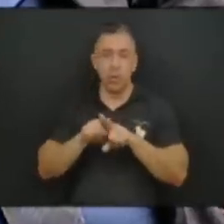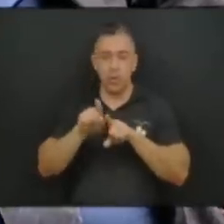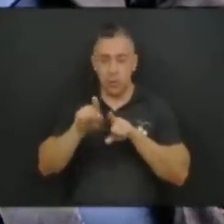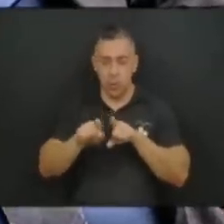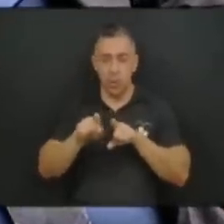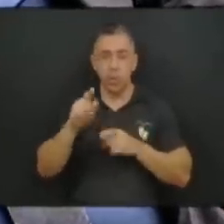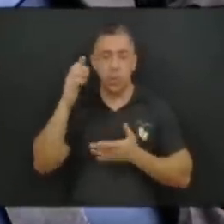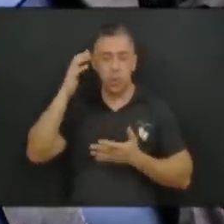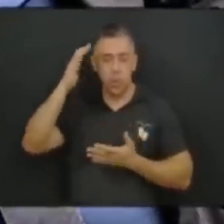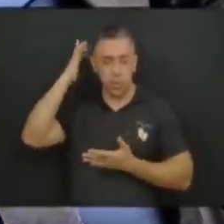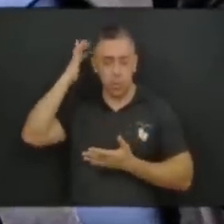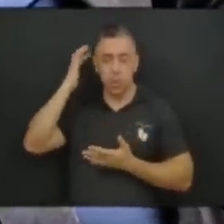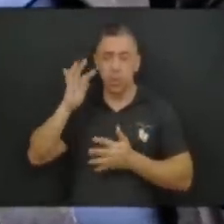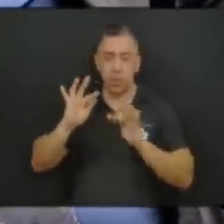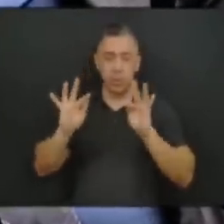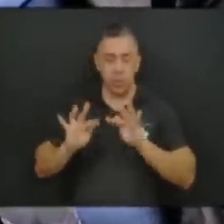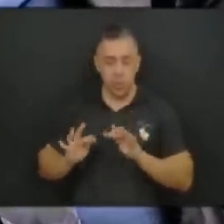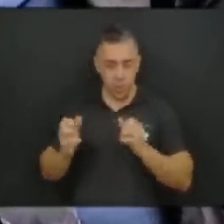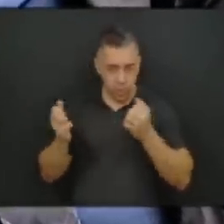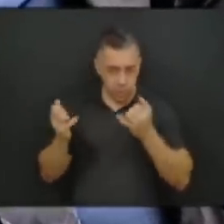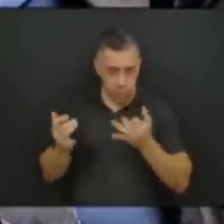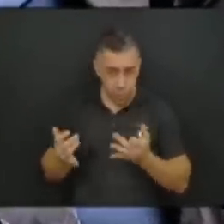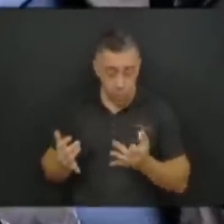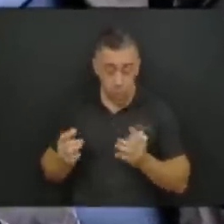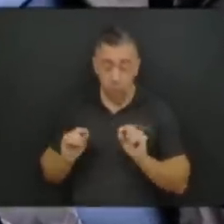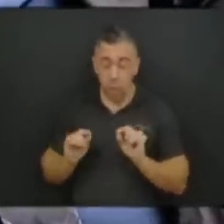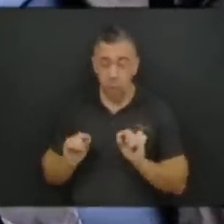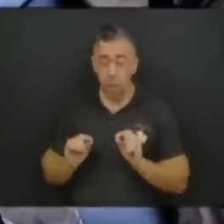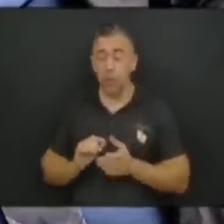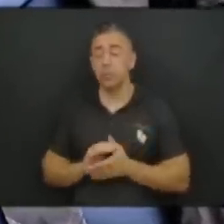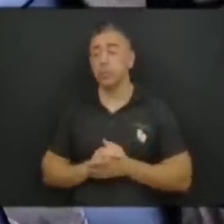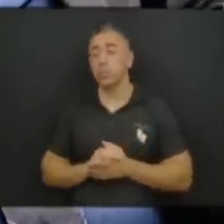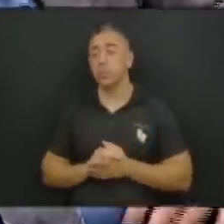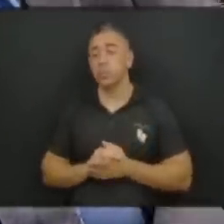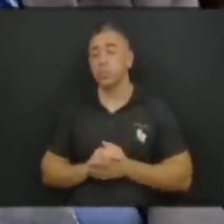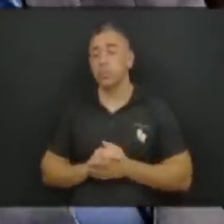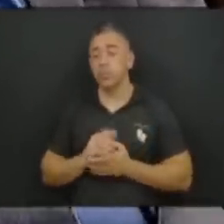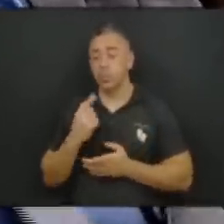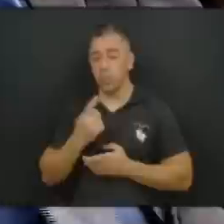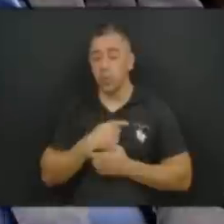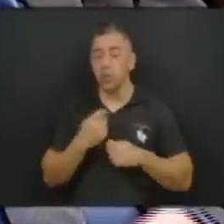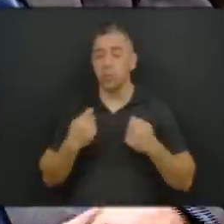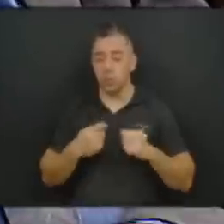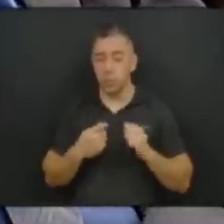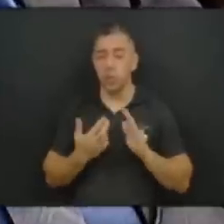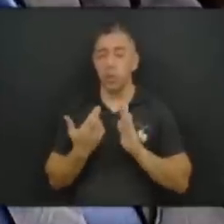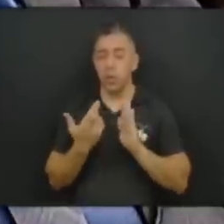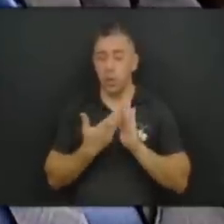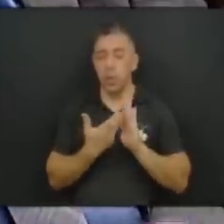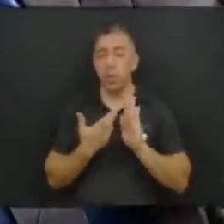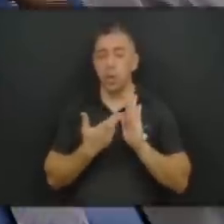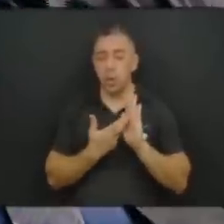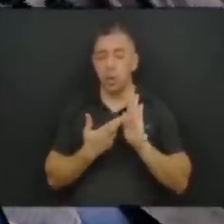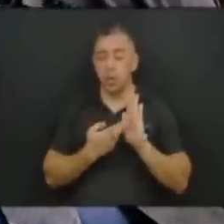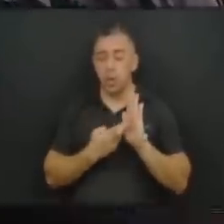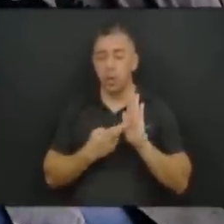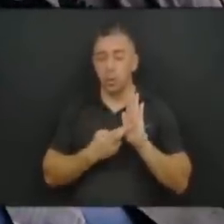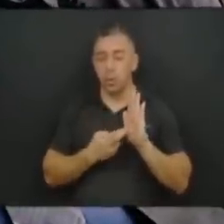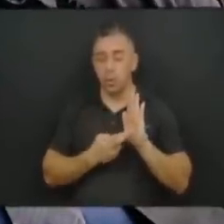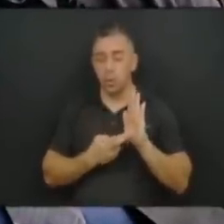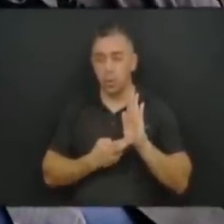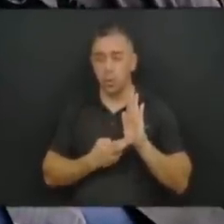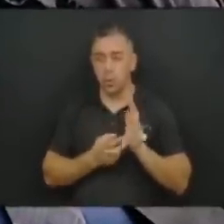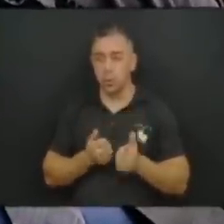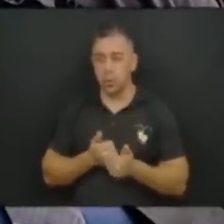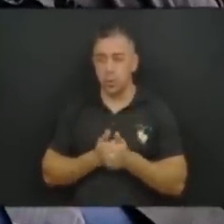Romanelli foi muito feliz ao dizer que nós temos que regulamentada algumas coisas no